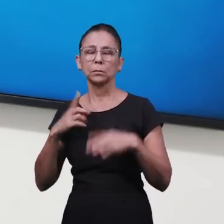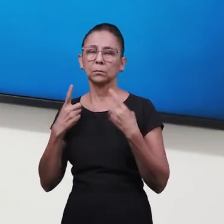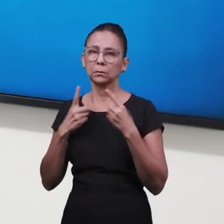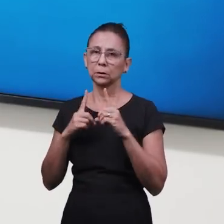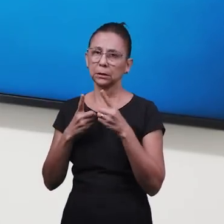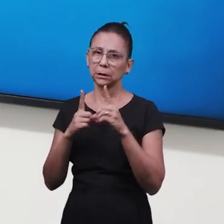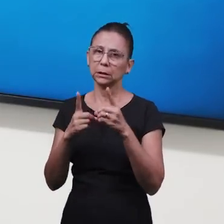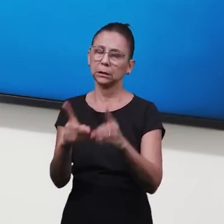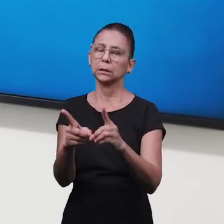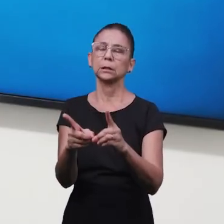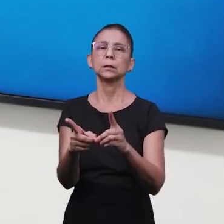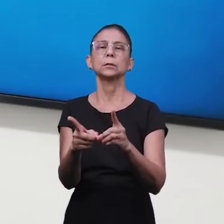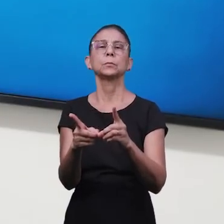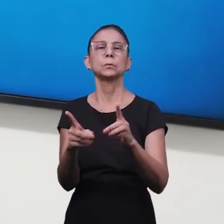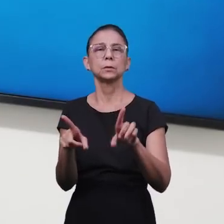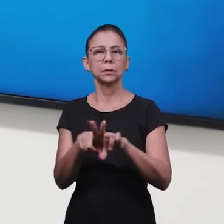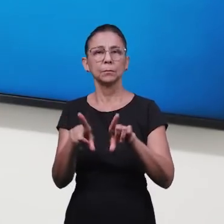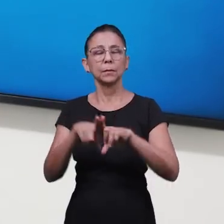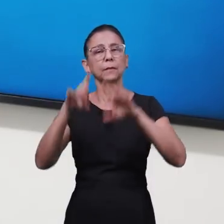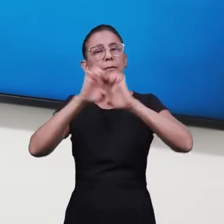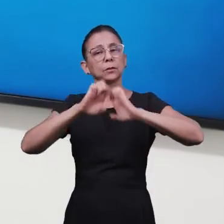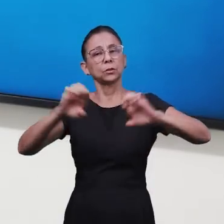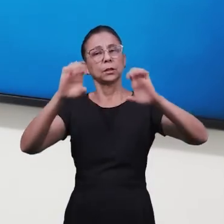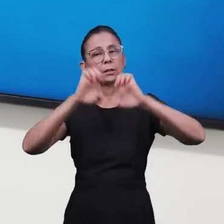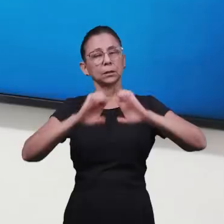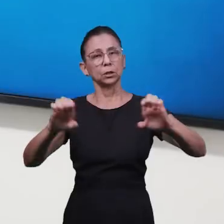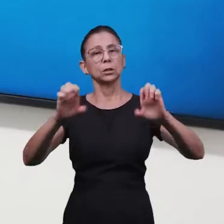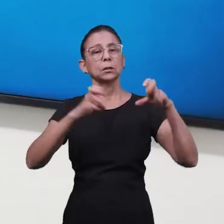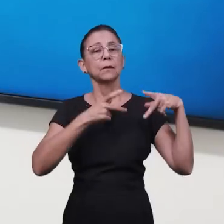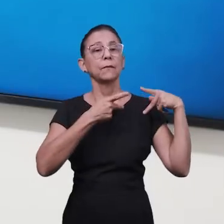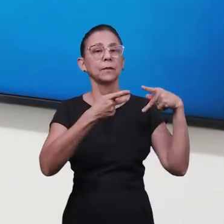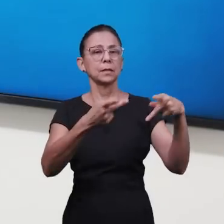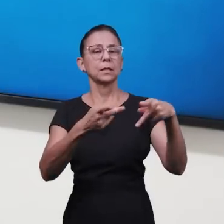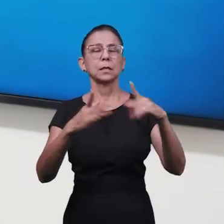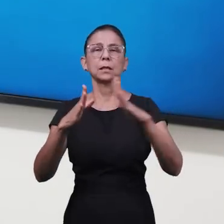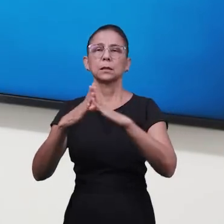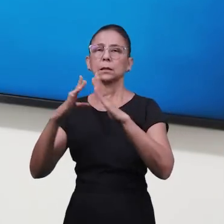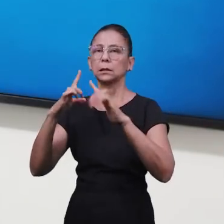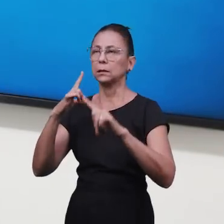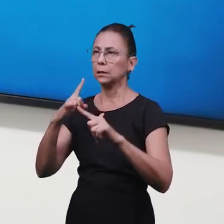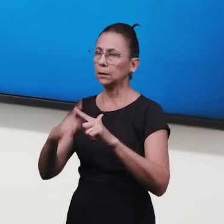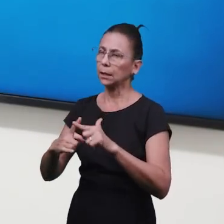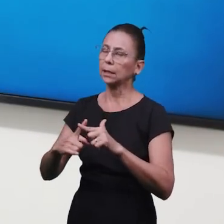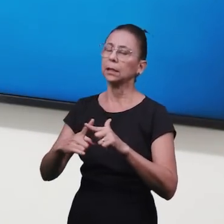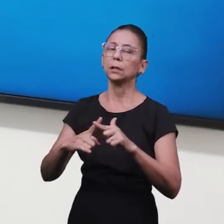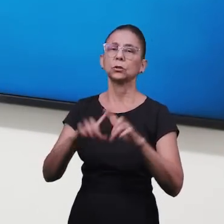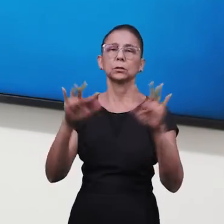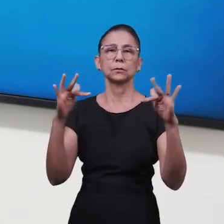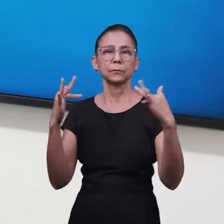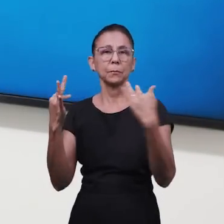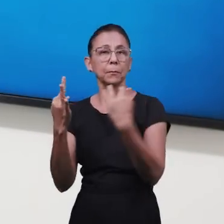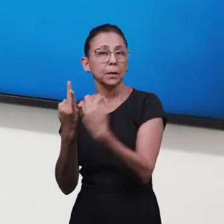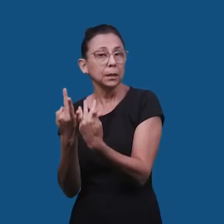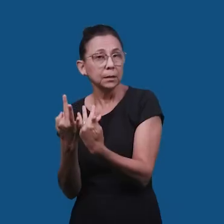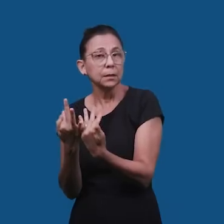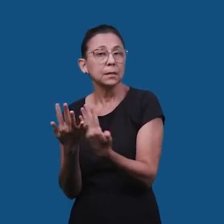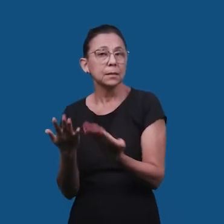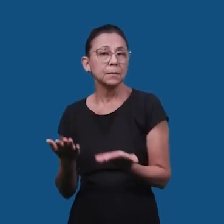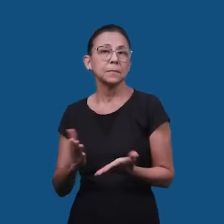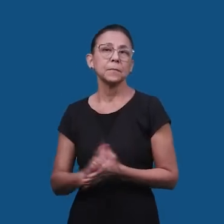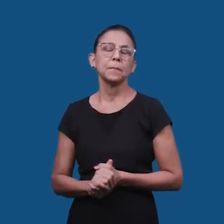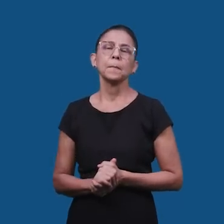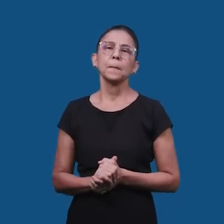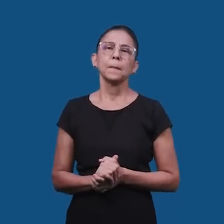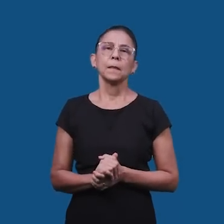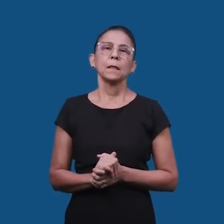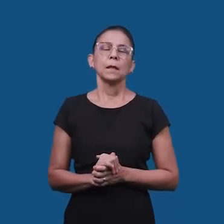posteriormente, em seu trabalho evangelístico, realizando visitas nas igrejas e lares. Então a